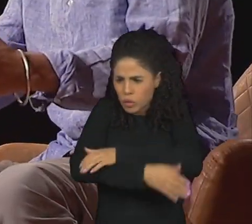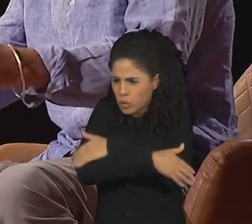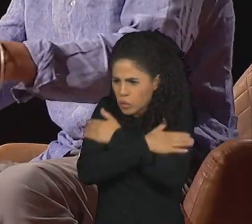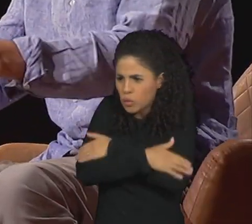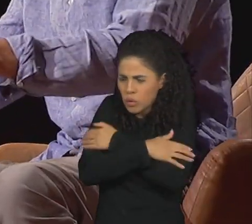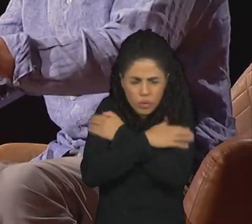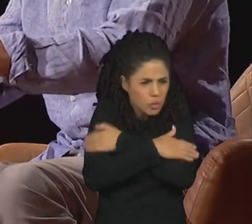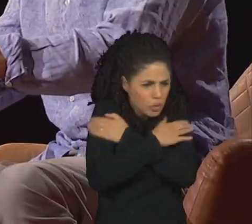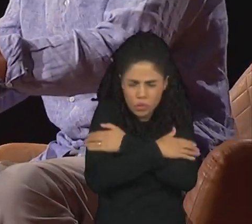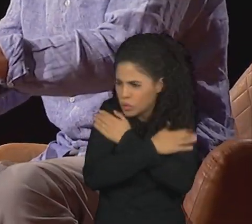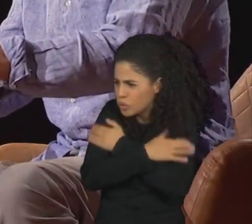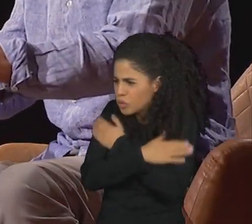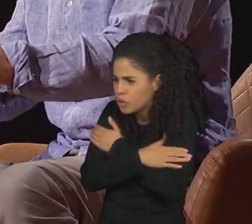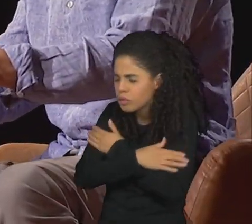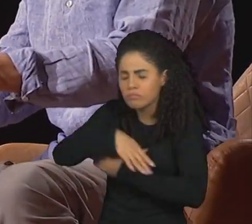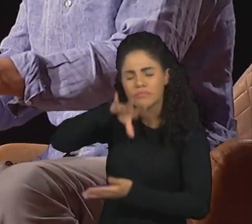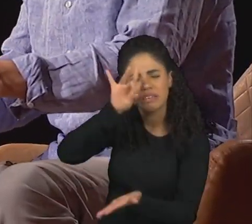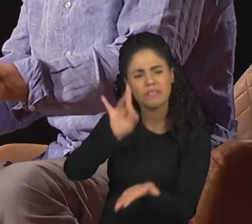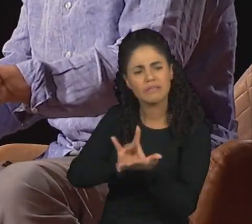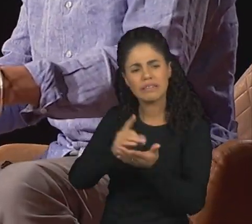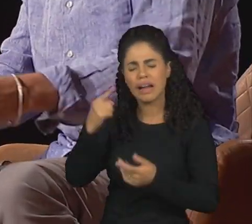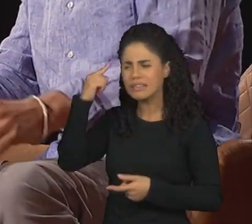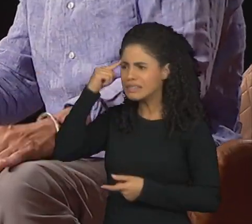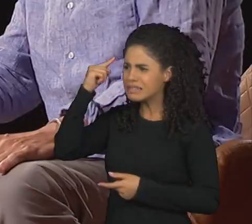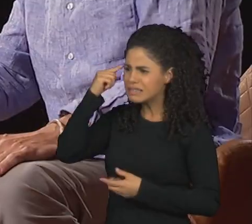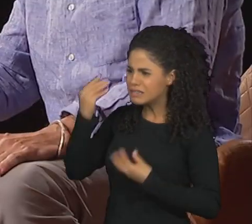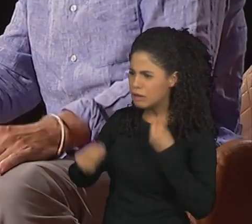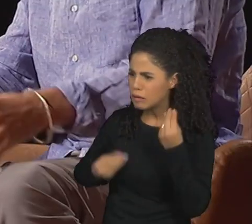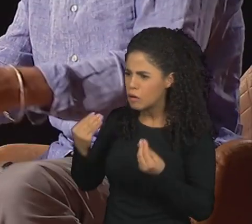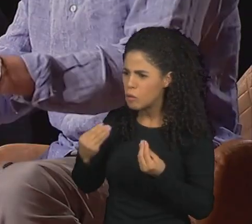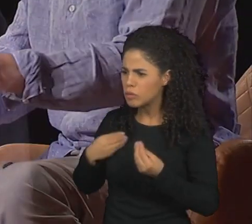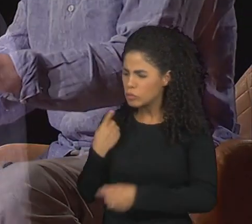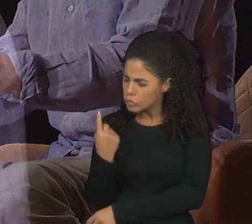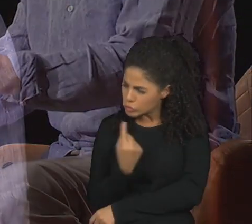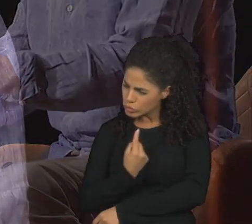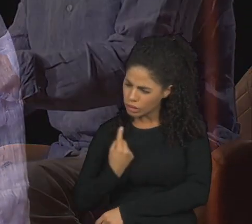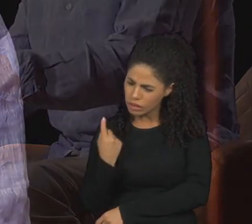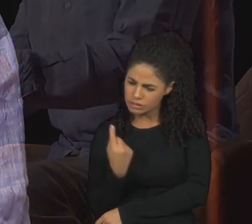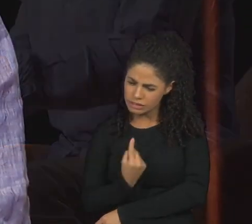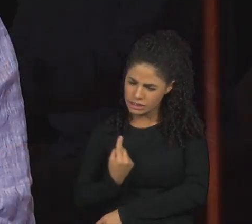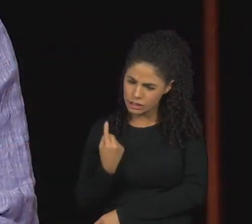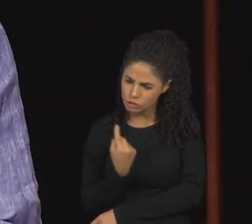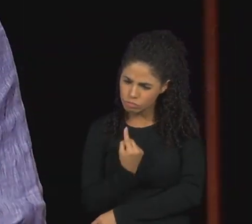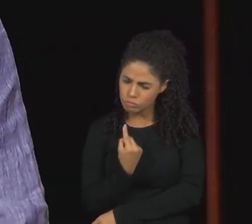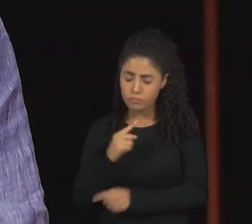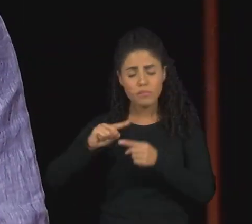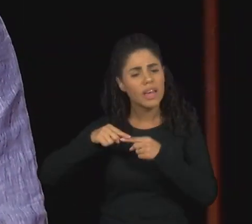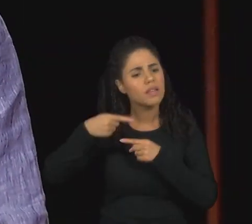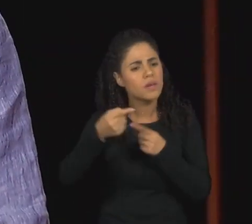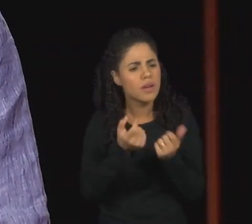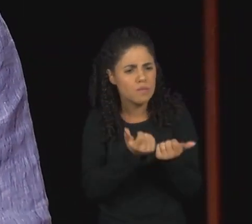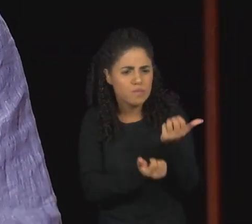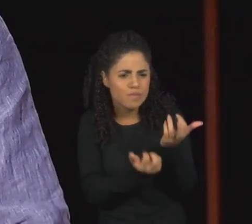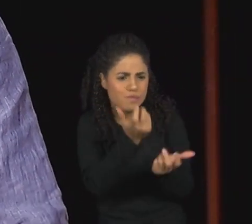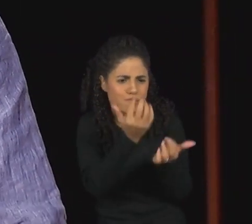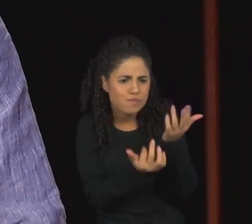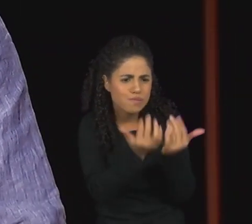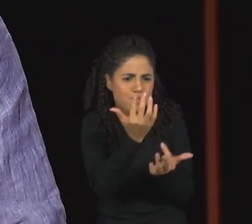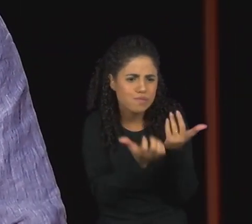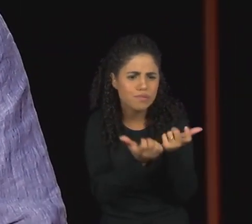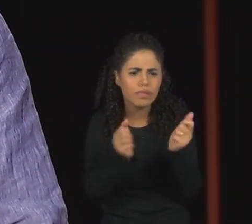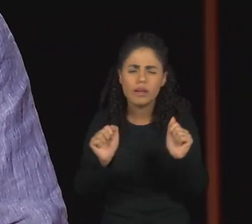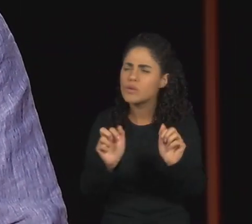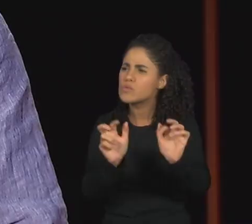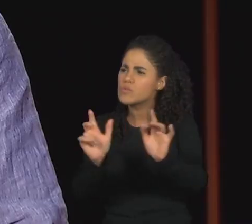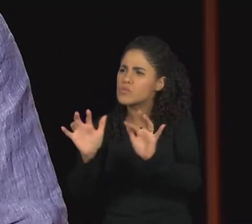os ombros, mas na verdade estou queimando só. Depois do fogo, restam só